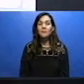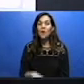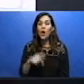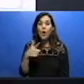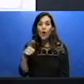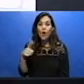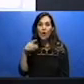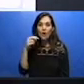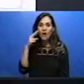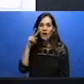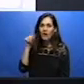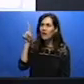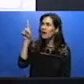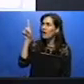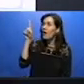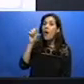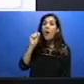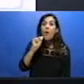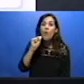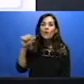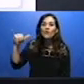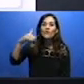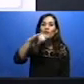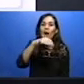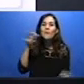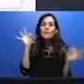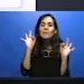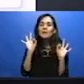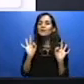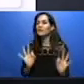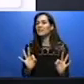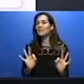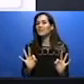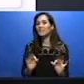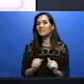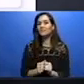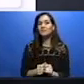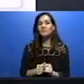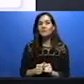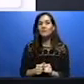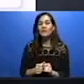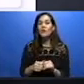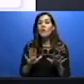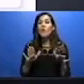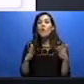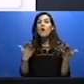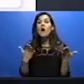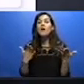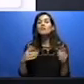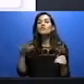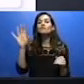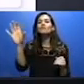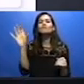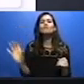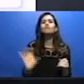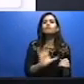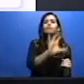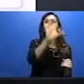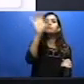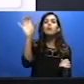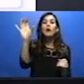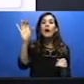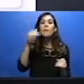outra imagem também, confira 8 viagens perfeitas para aventureiros. E aí ele fala aqui quais são os destinos principais aí para o Dia